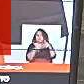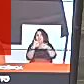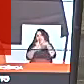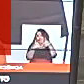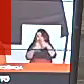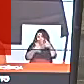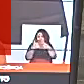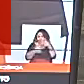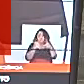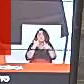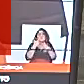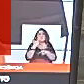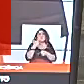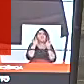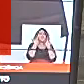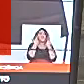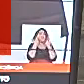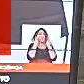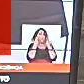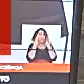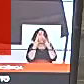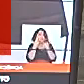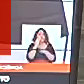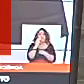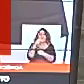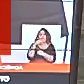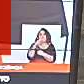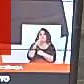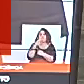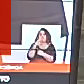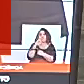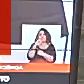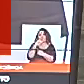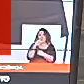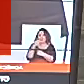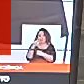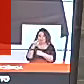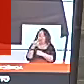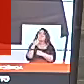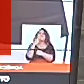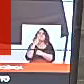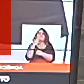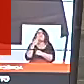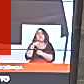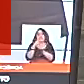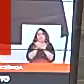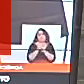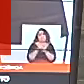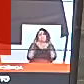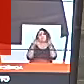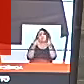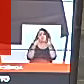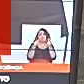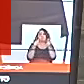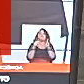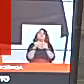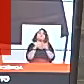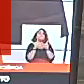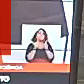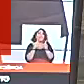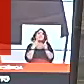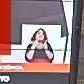convencional, classificado como convencional, classificando a maioria deles como